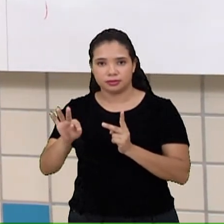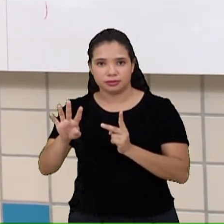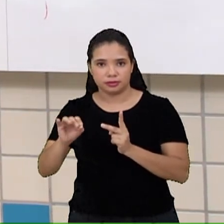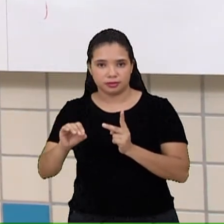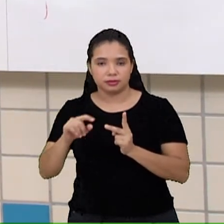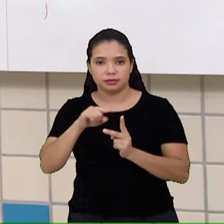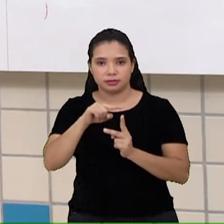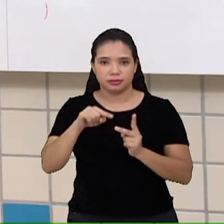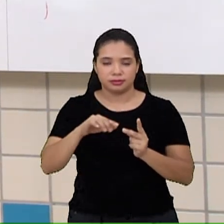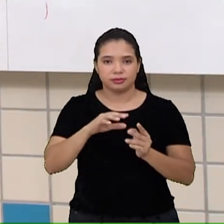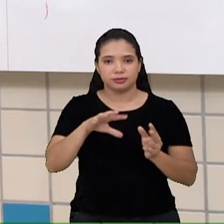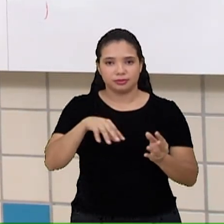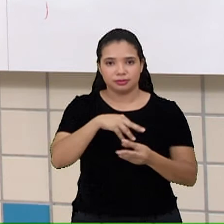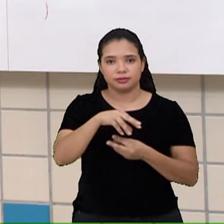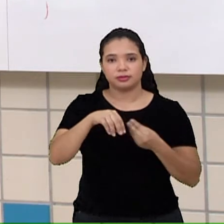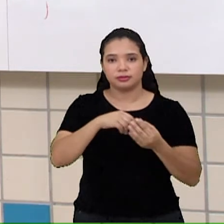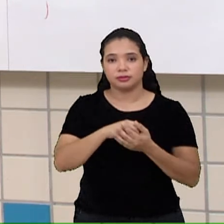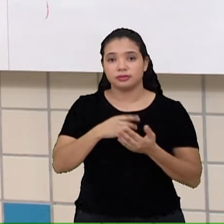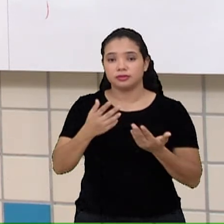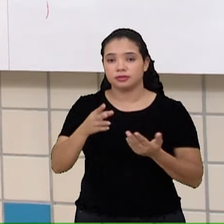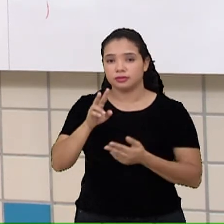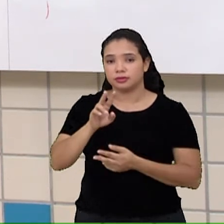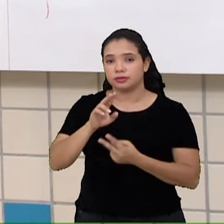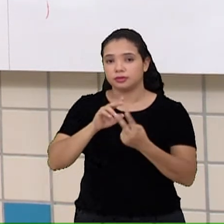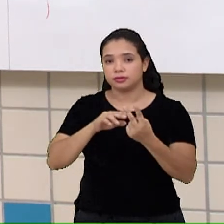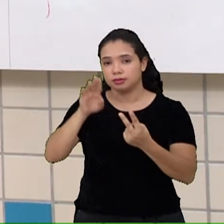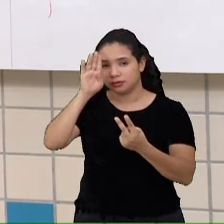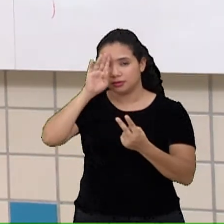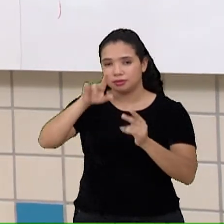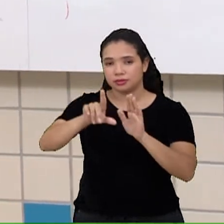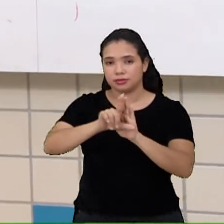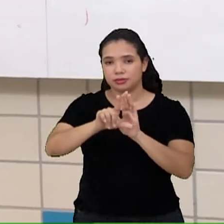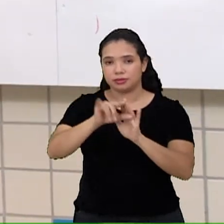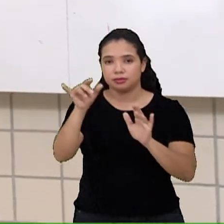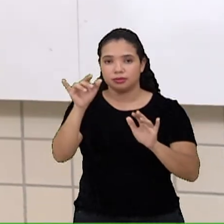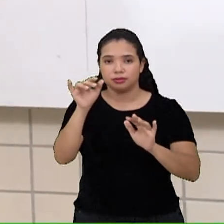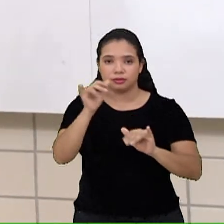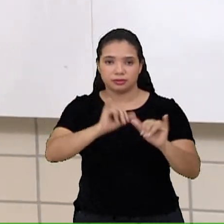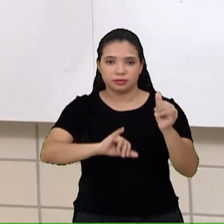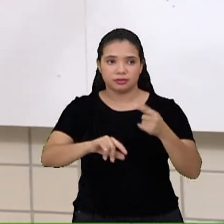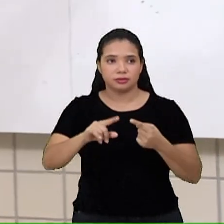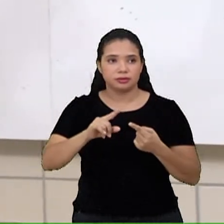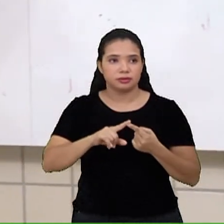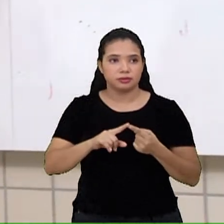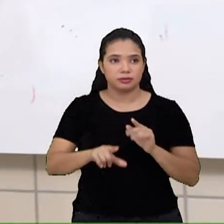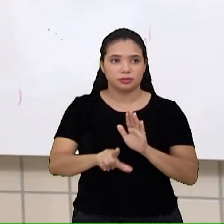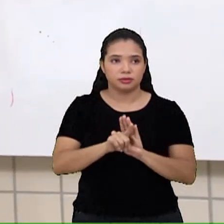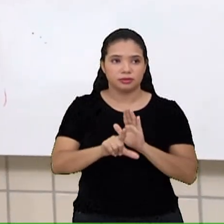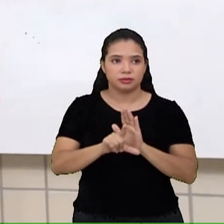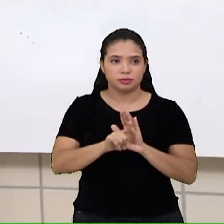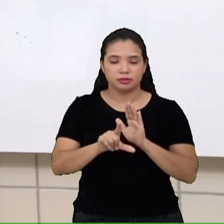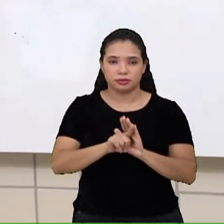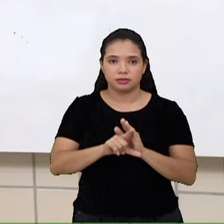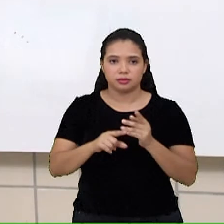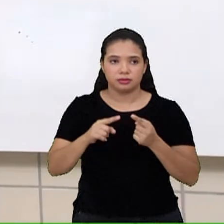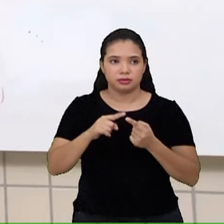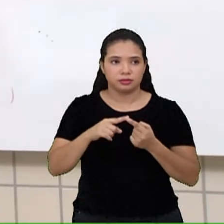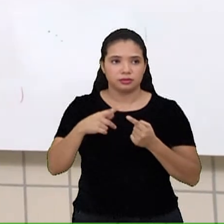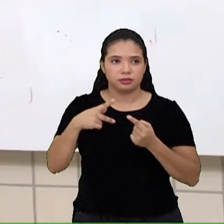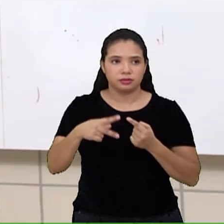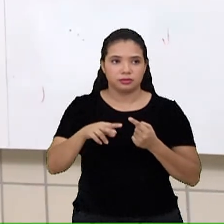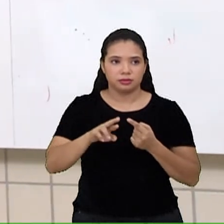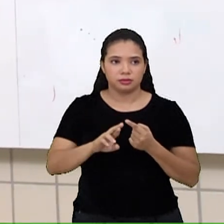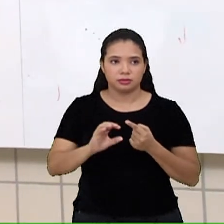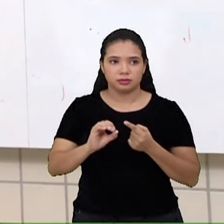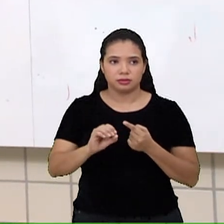as duas principais leis das reações químicas, tá? Que é a lei de Proust e a lei